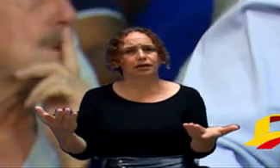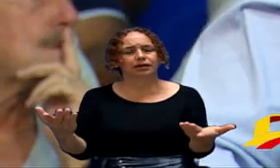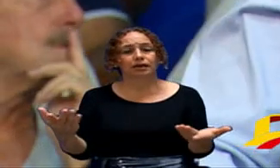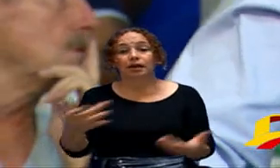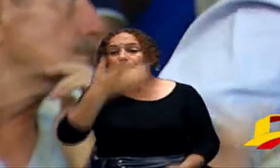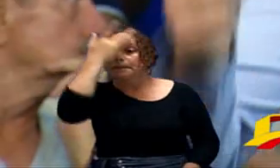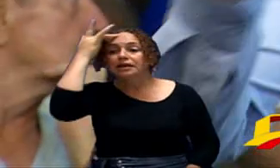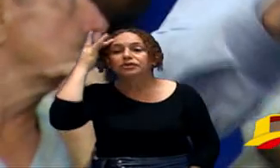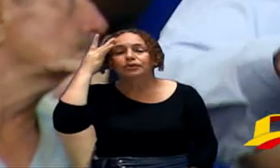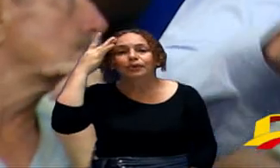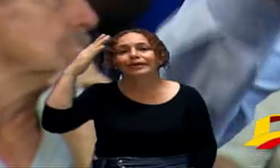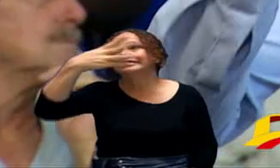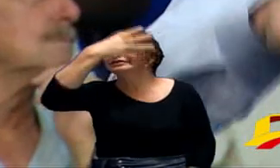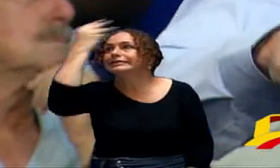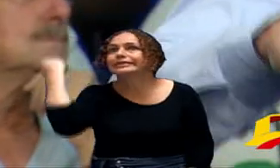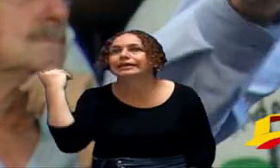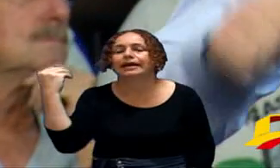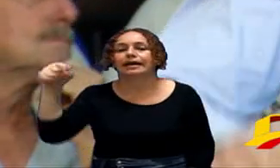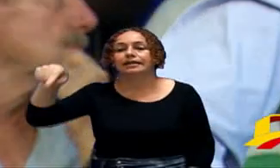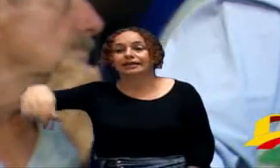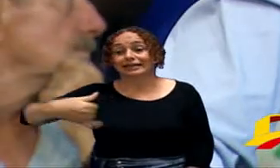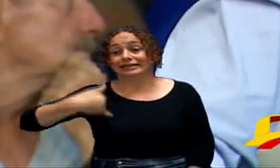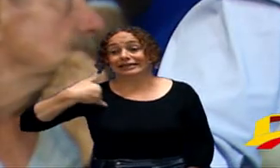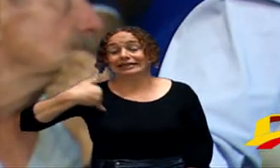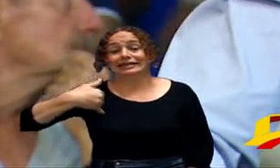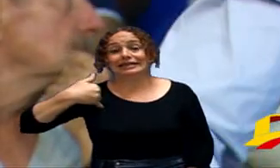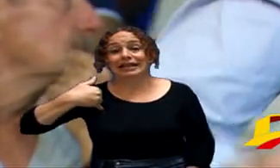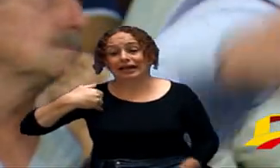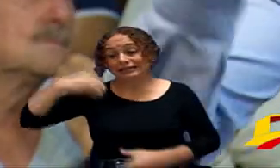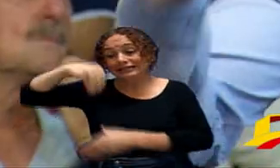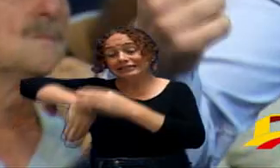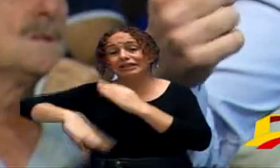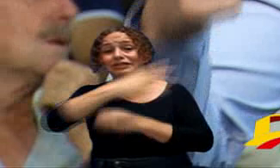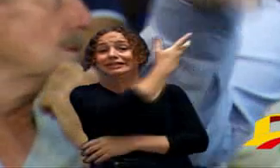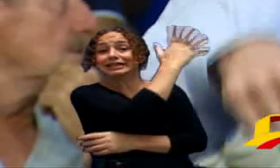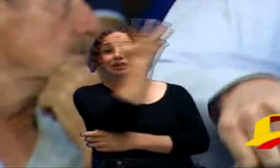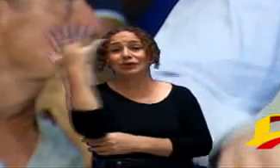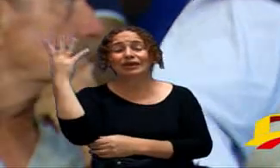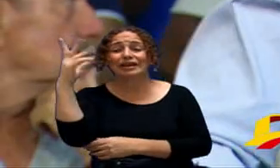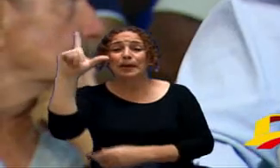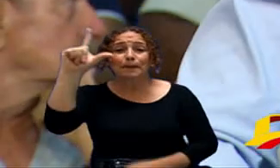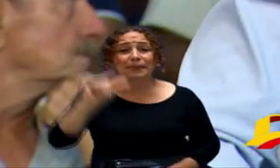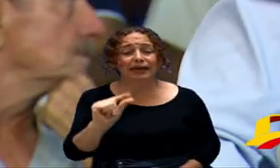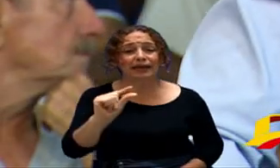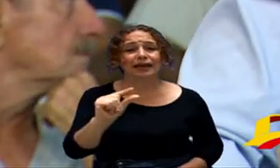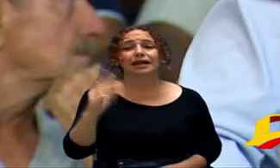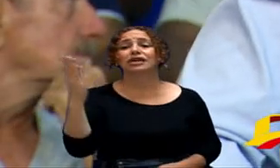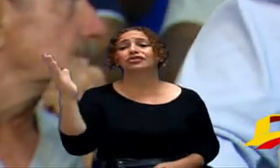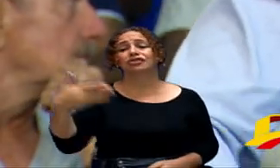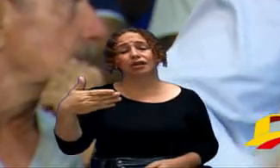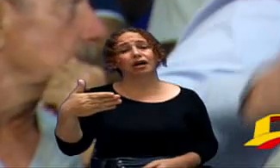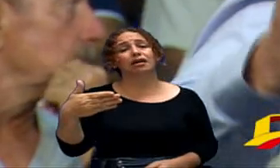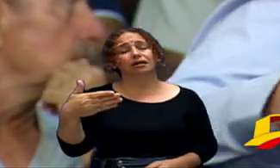vida do elefante na natureza, em liberdade, é bem menor. Ele já passou a expectativa no zoológico, tá?